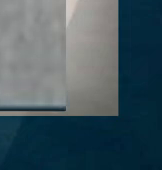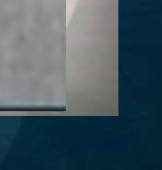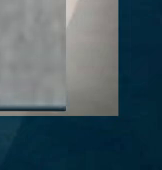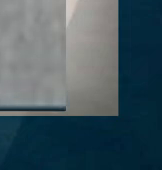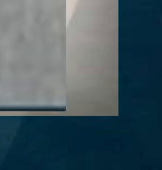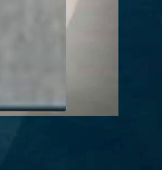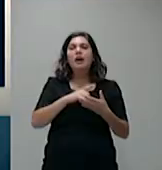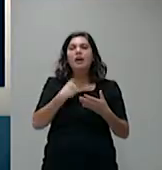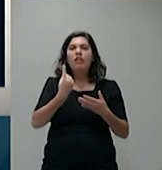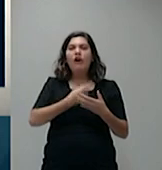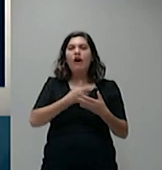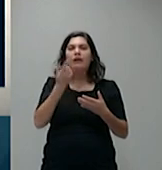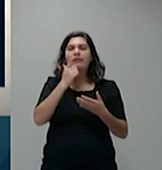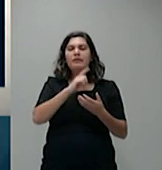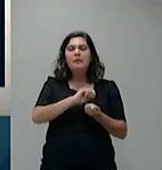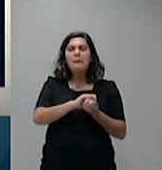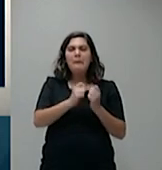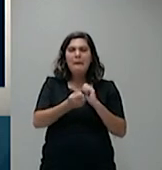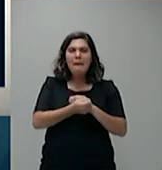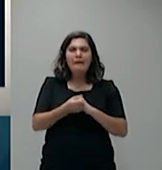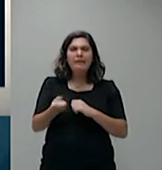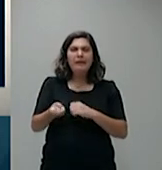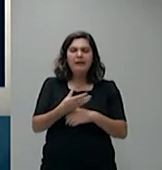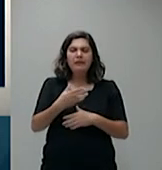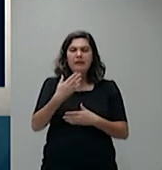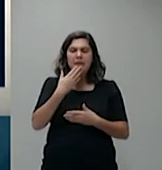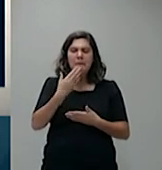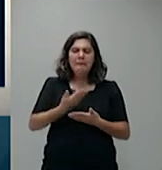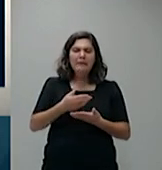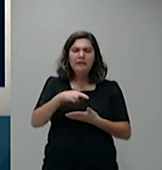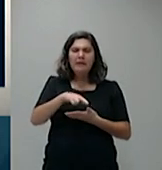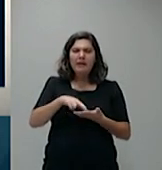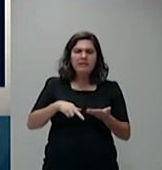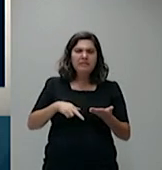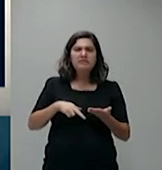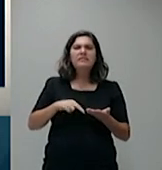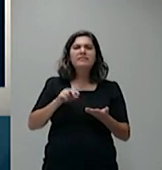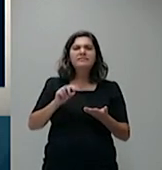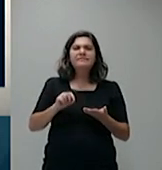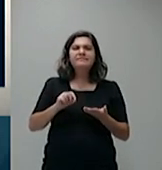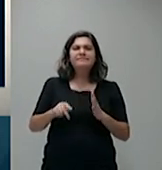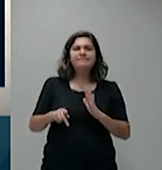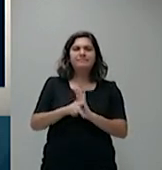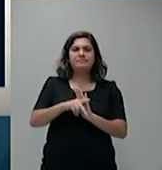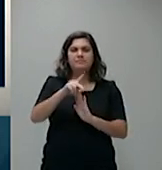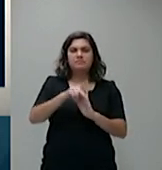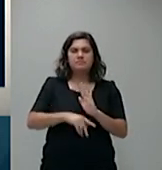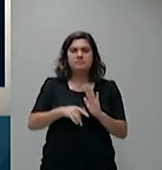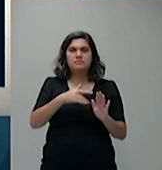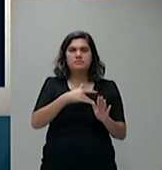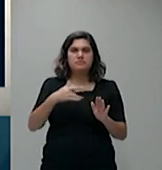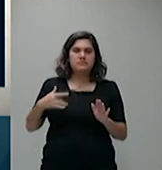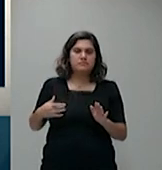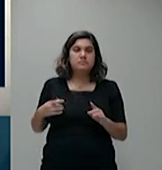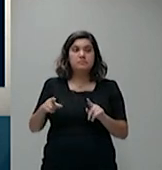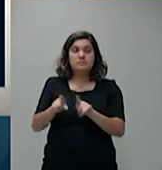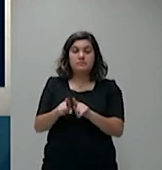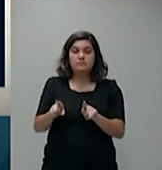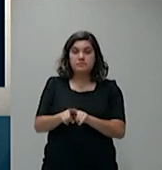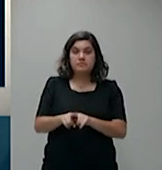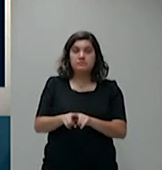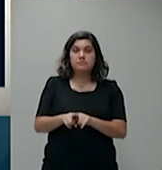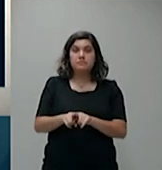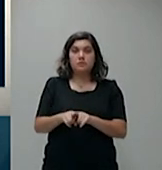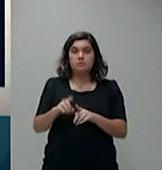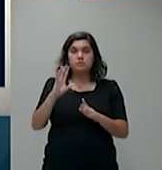outros problemas de saúde por essa razão o relator entendeu que não poderia ser afastada a responsabilidade do médico cirurgião